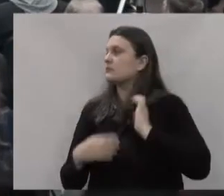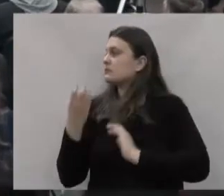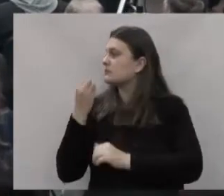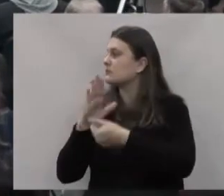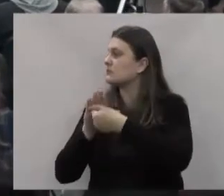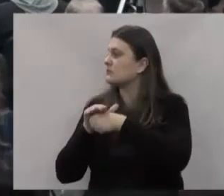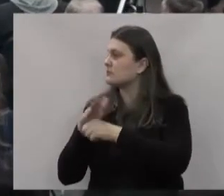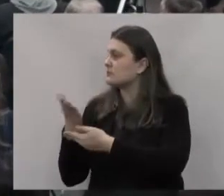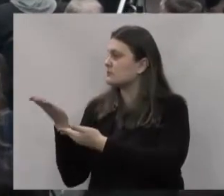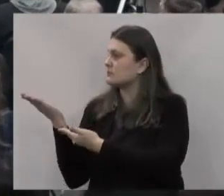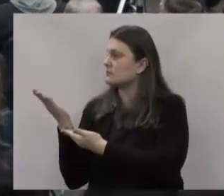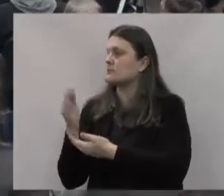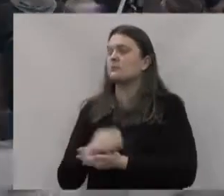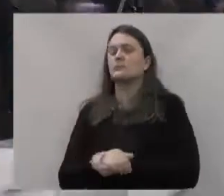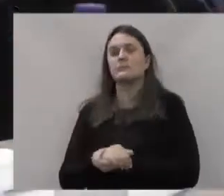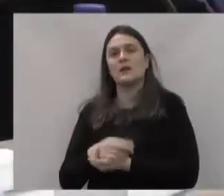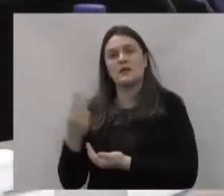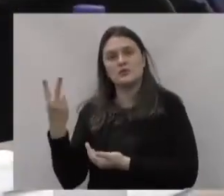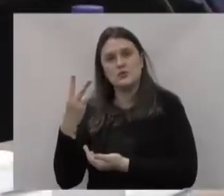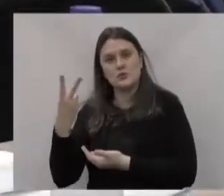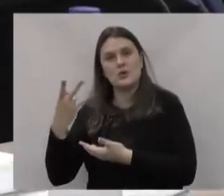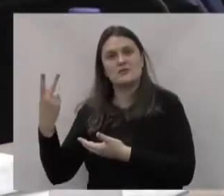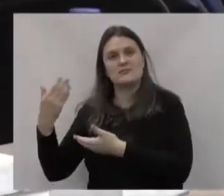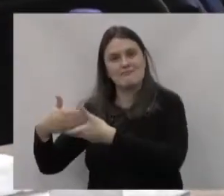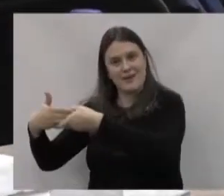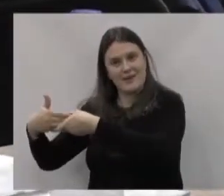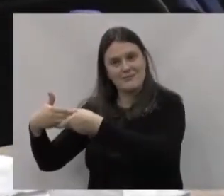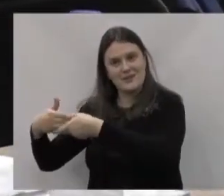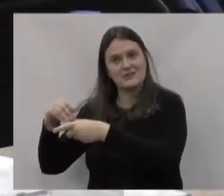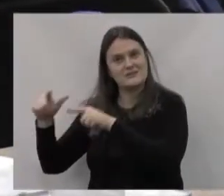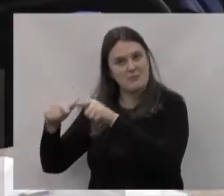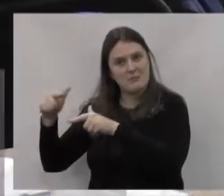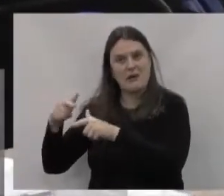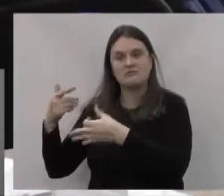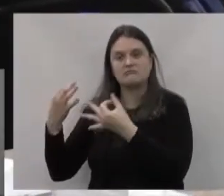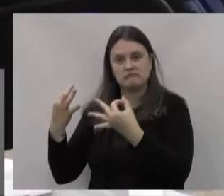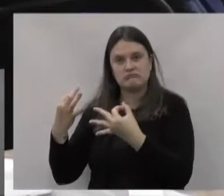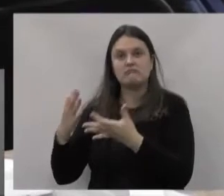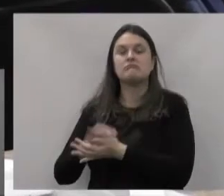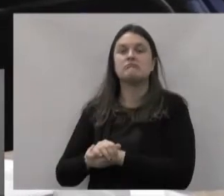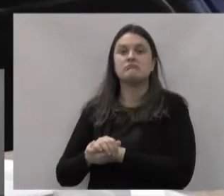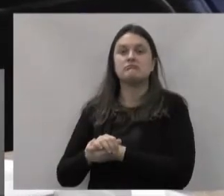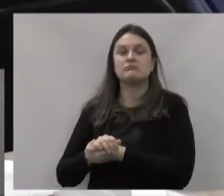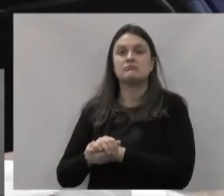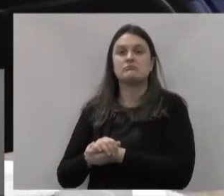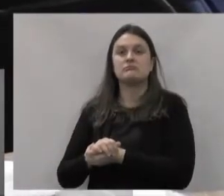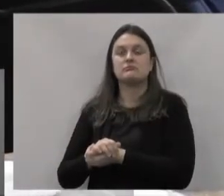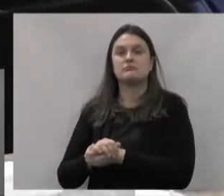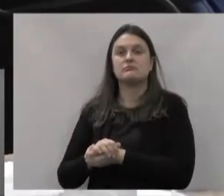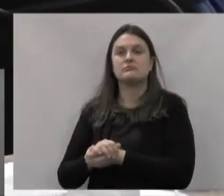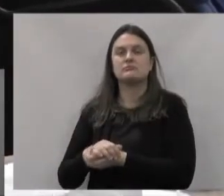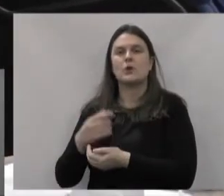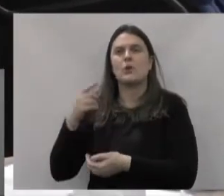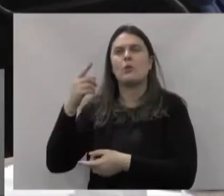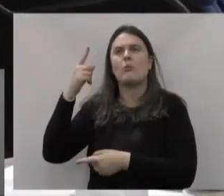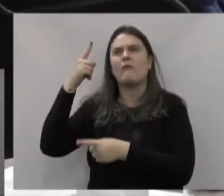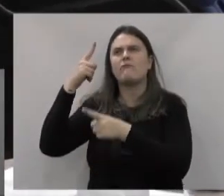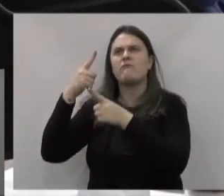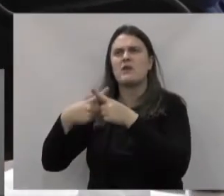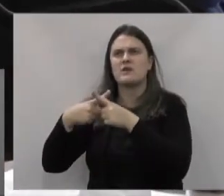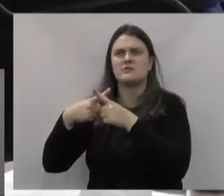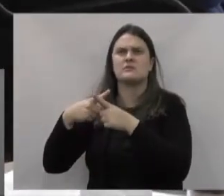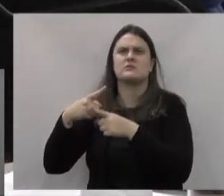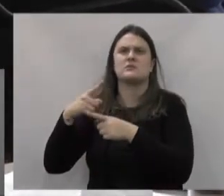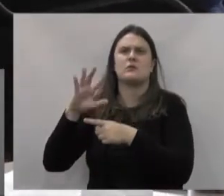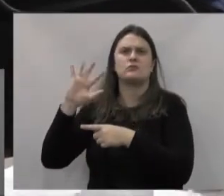Boa noite. Principalmente, parabéns, né, pelo trabalho que vocês exercem. Uma vez eu fui procurado também